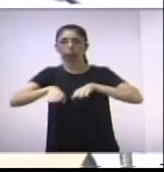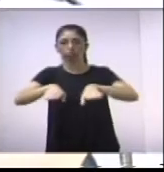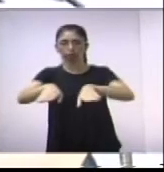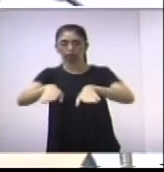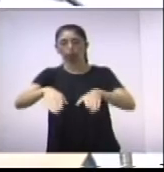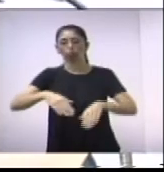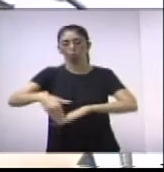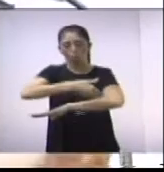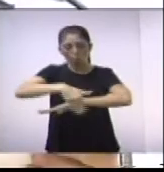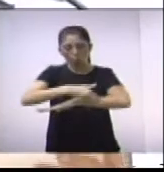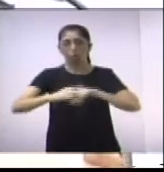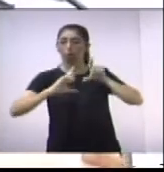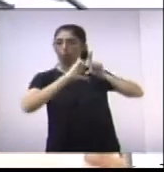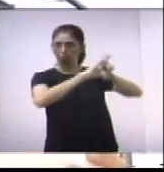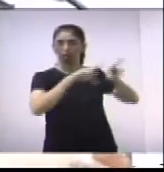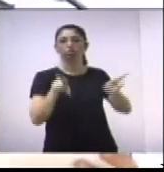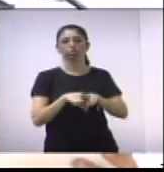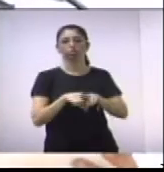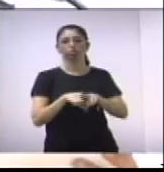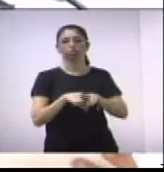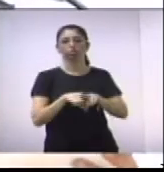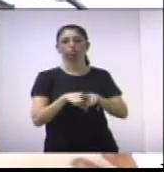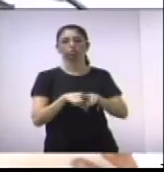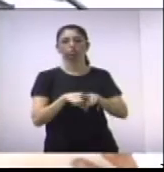residencial Pazete, conforme especifica.